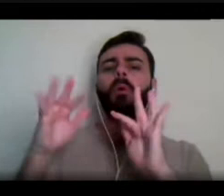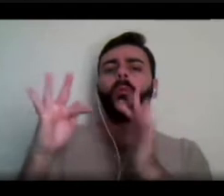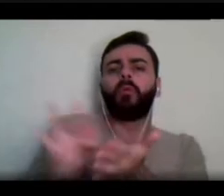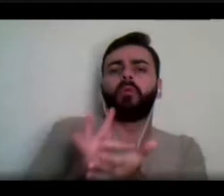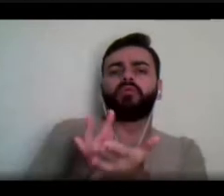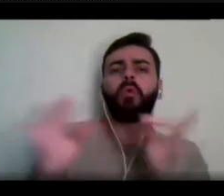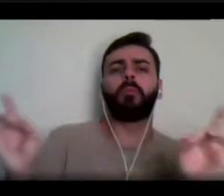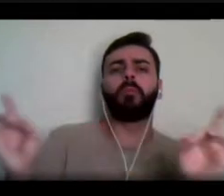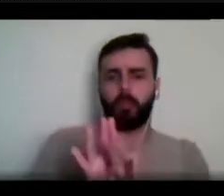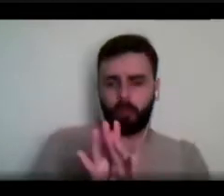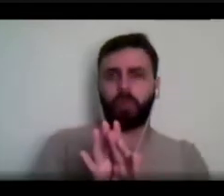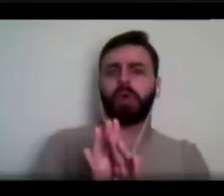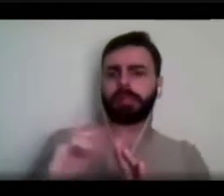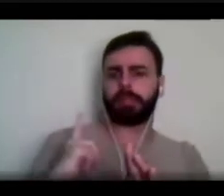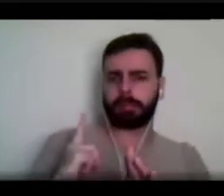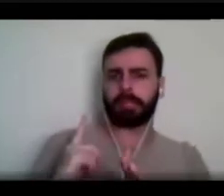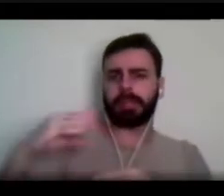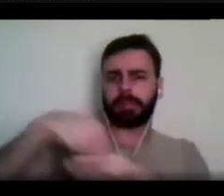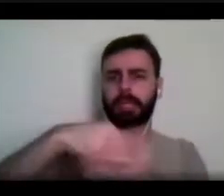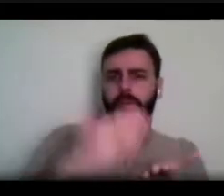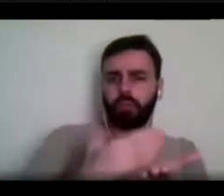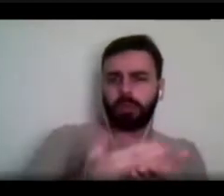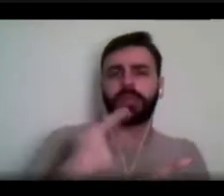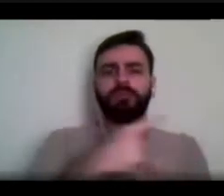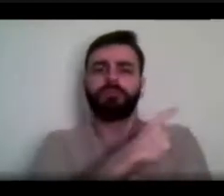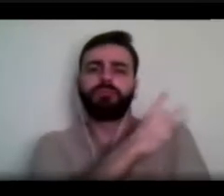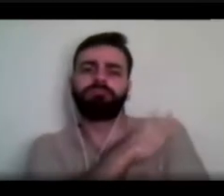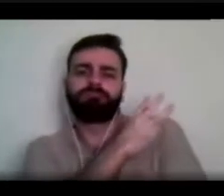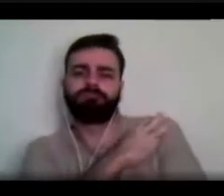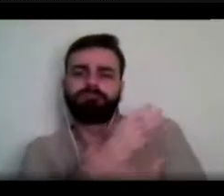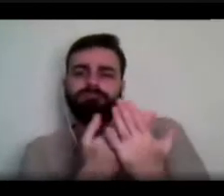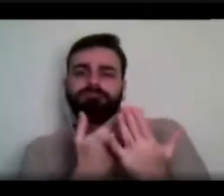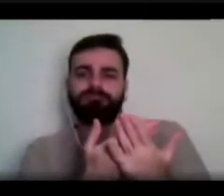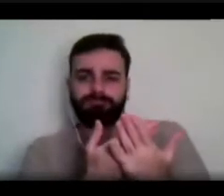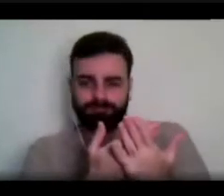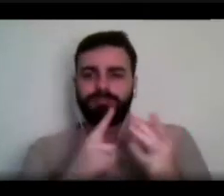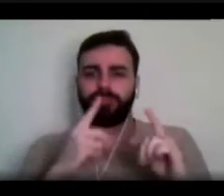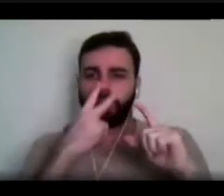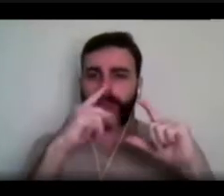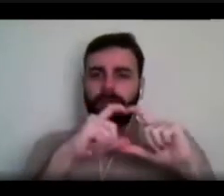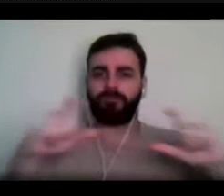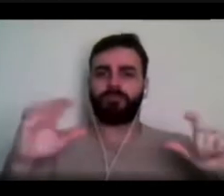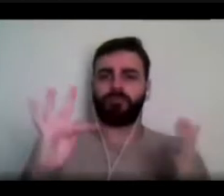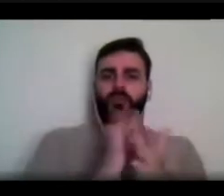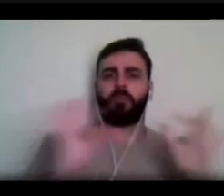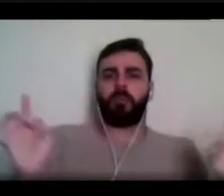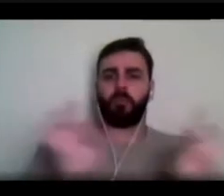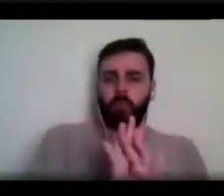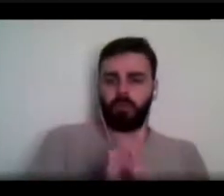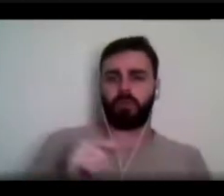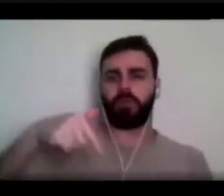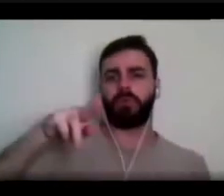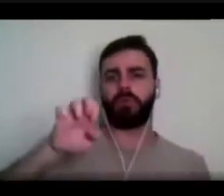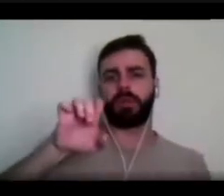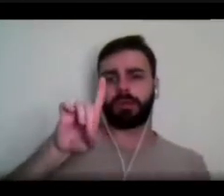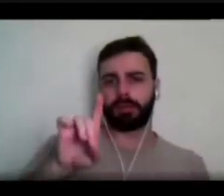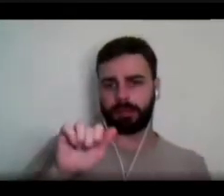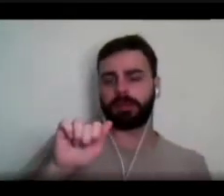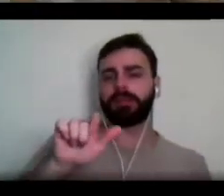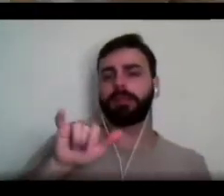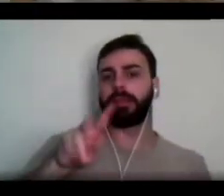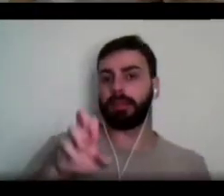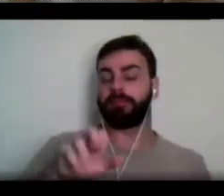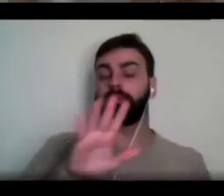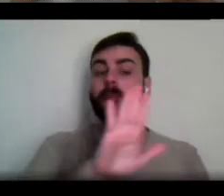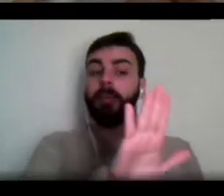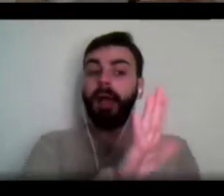já pronta, não é? Da queda livre. Quando a gente estuda no ensino médio, já vem umas fórmulas, parece que prontas de queda livre.